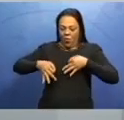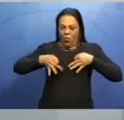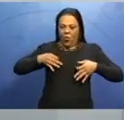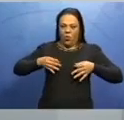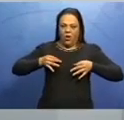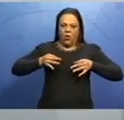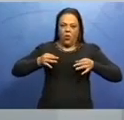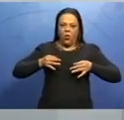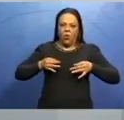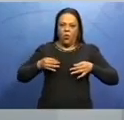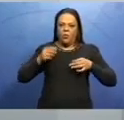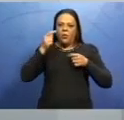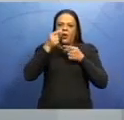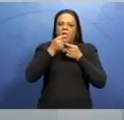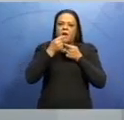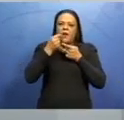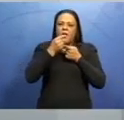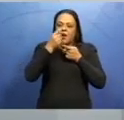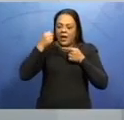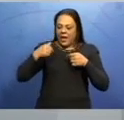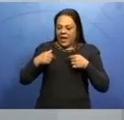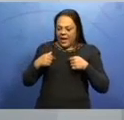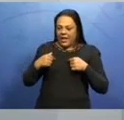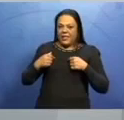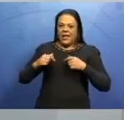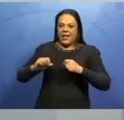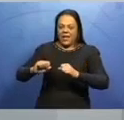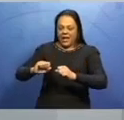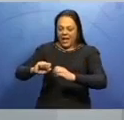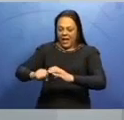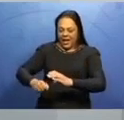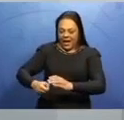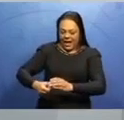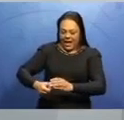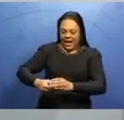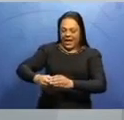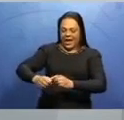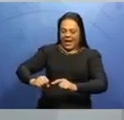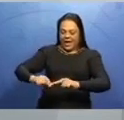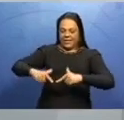se arrumando, como ela sofreu o efeito de estar arrumada.